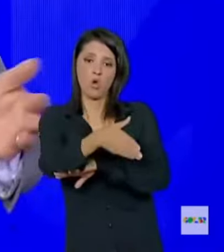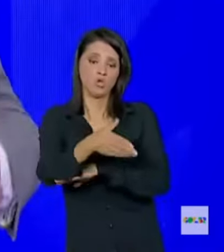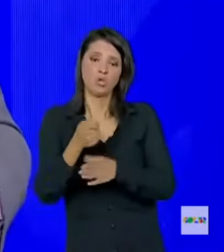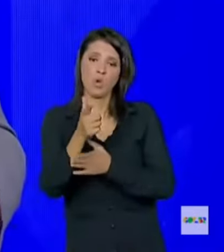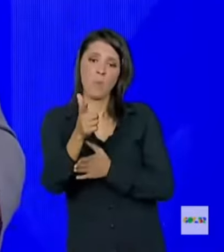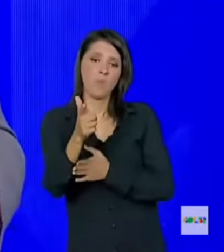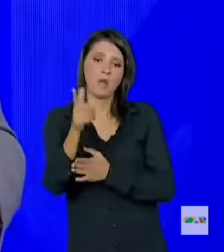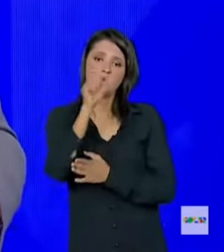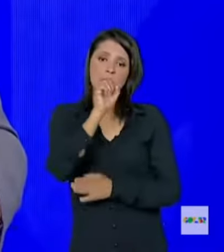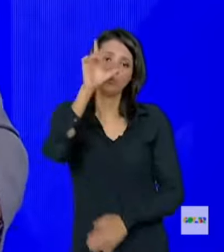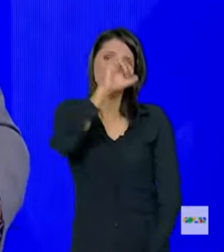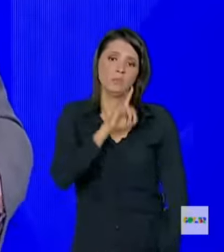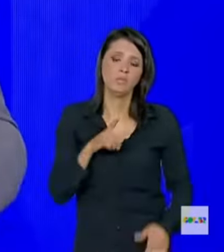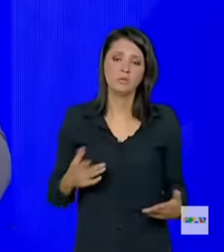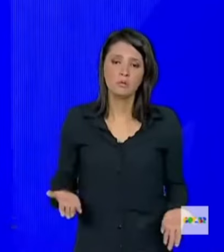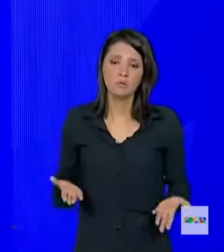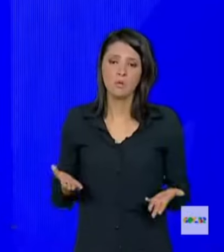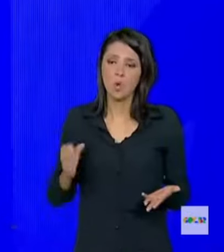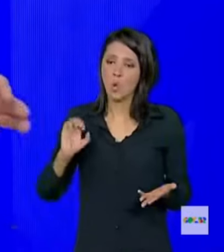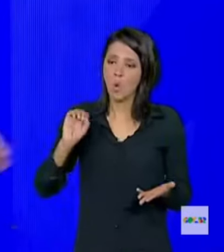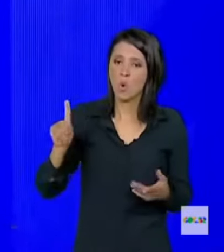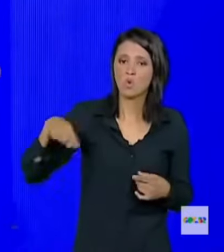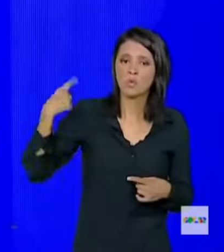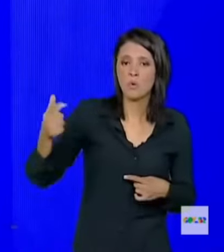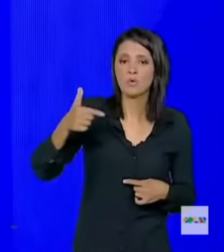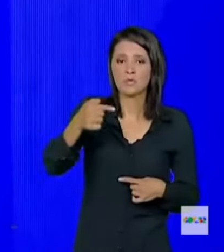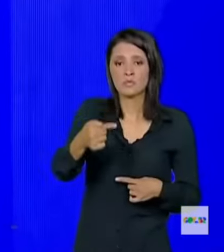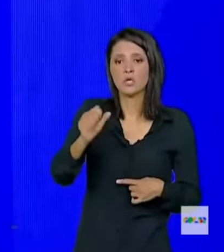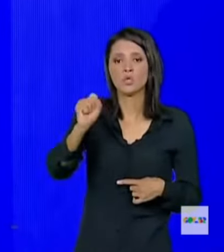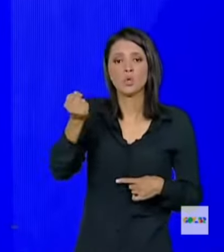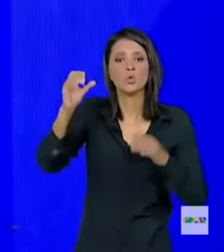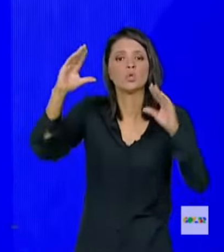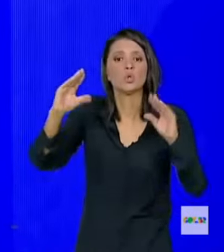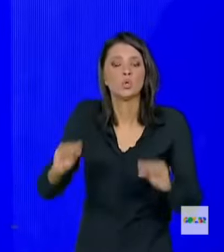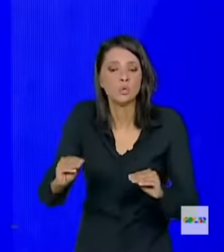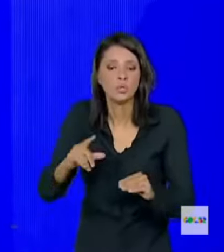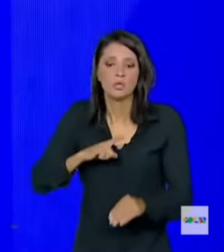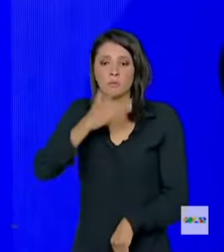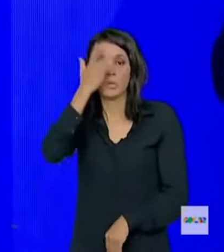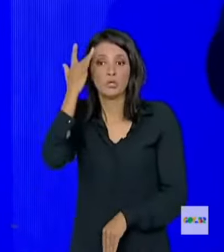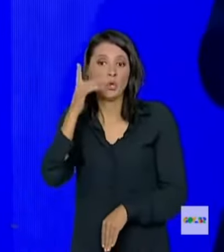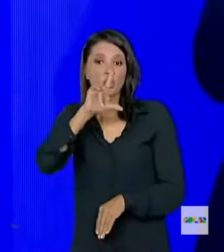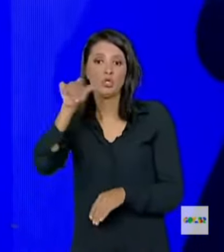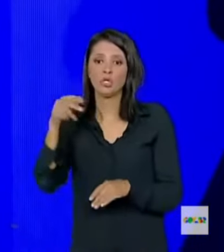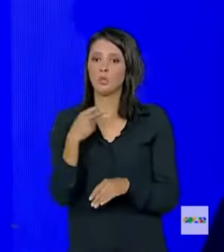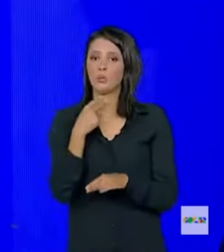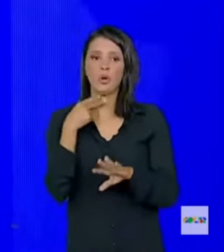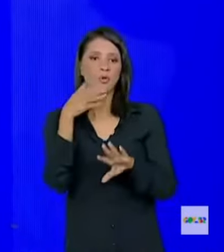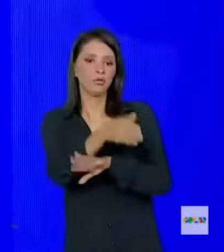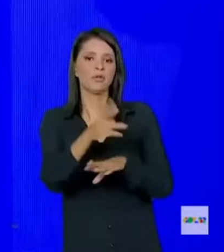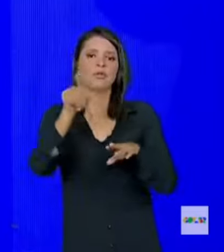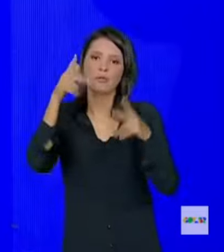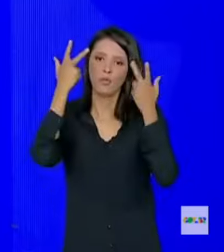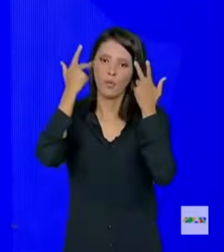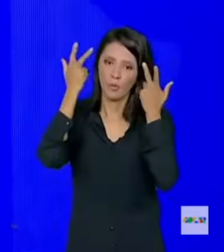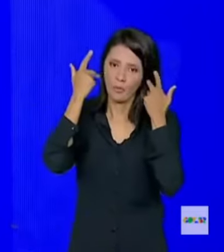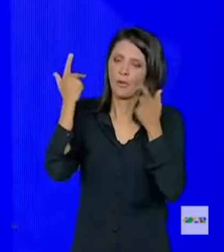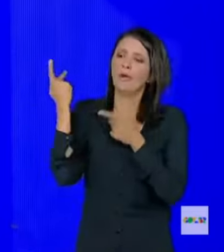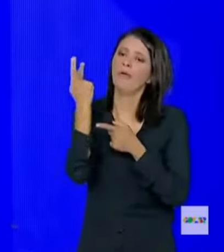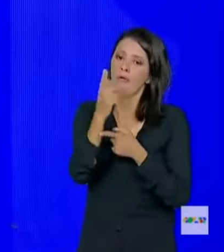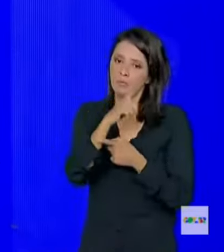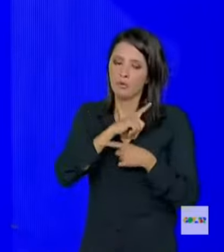compra no final de semana, ou depois das 7, 8 horas da noite. Tem gente que não pode ir de dia, então é normal que você